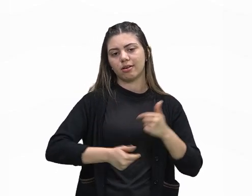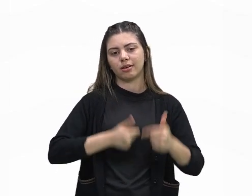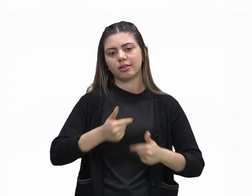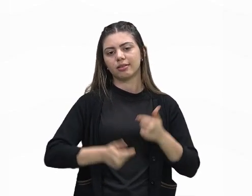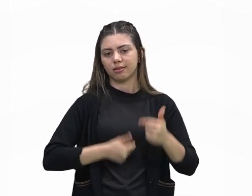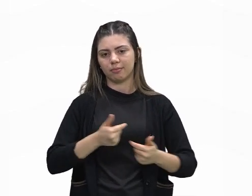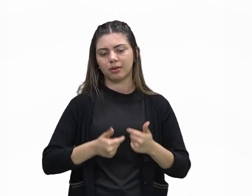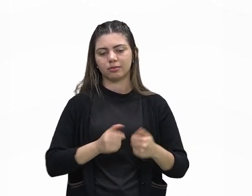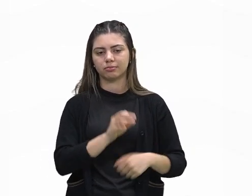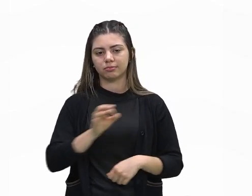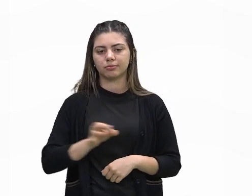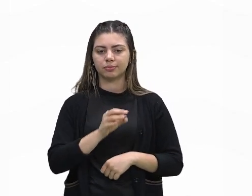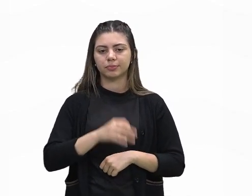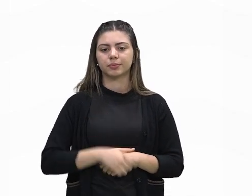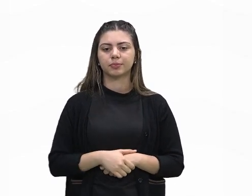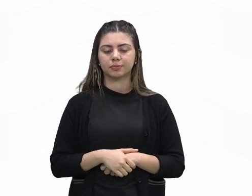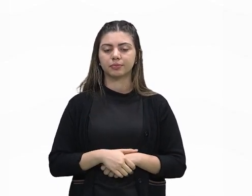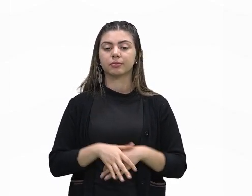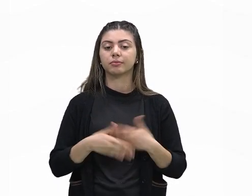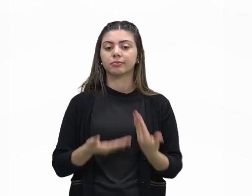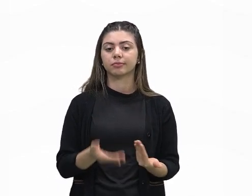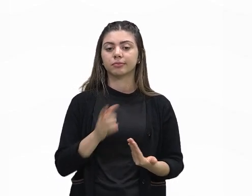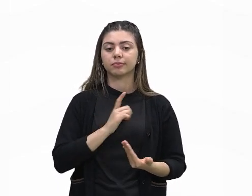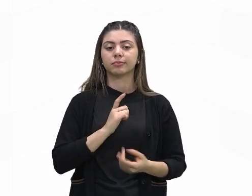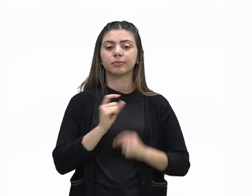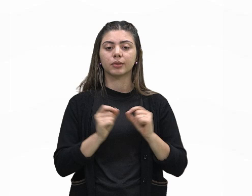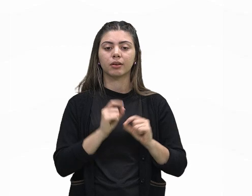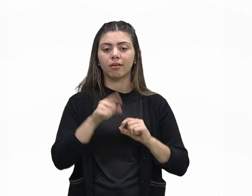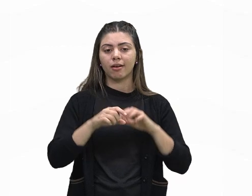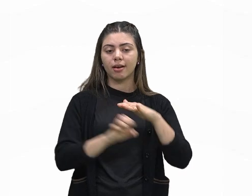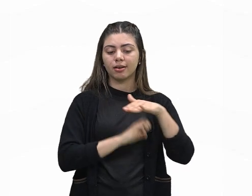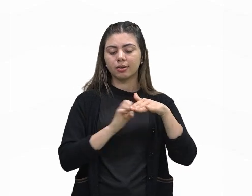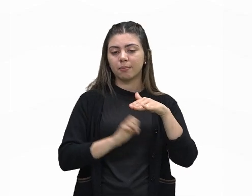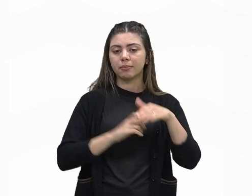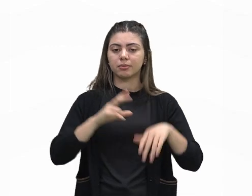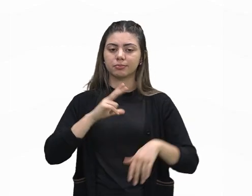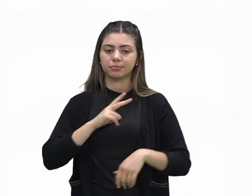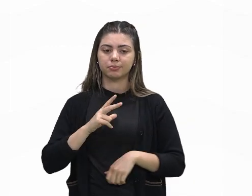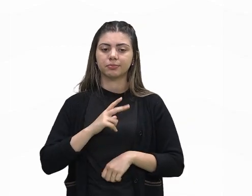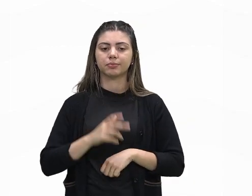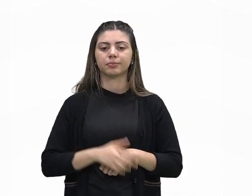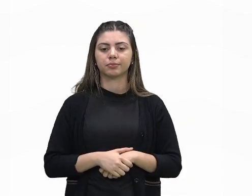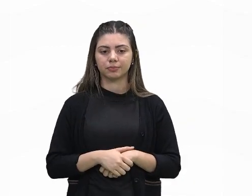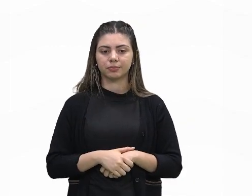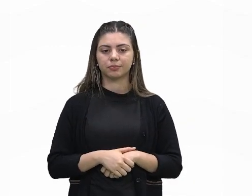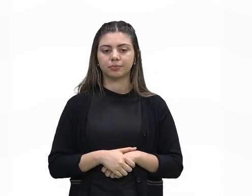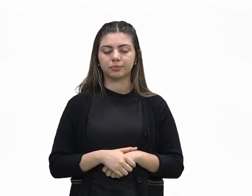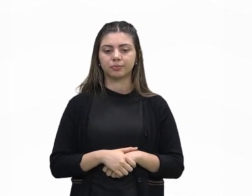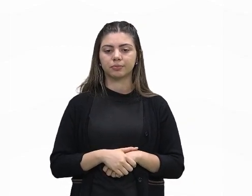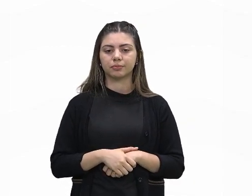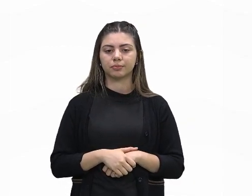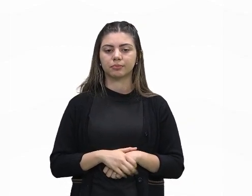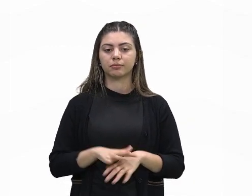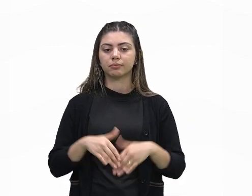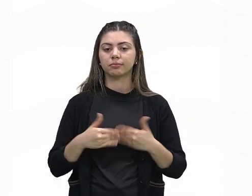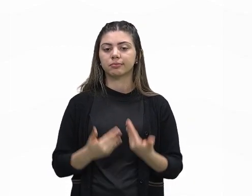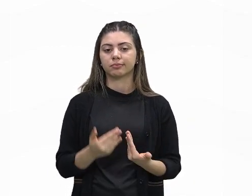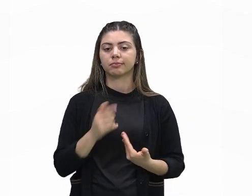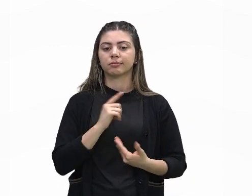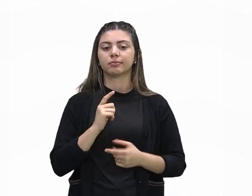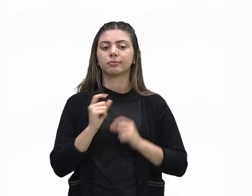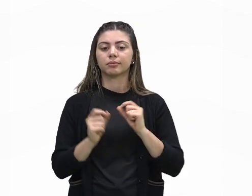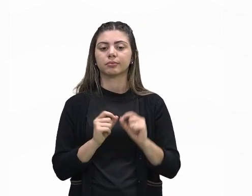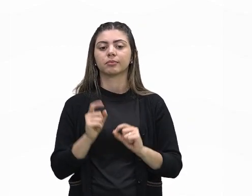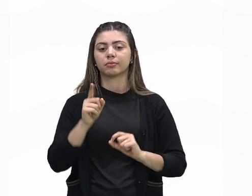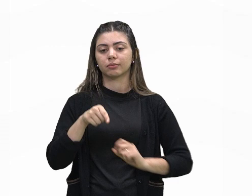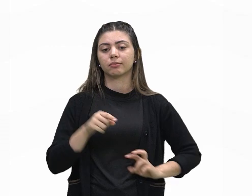do trabalho, que é fornecido pelas empresas privadas e que desempenha um